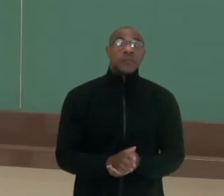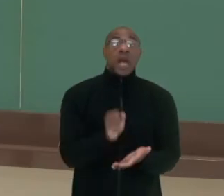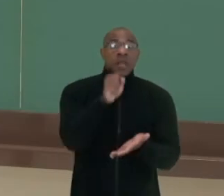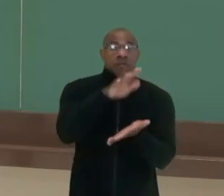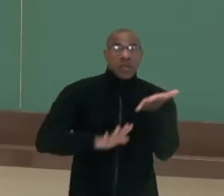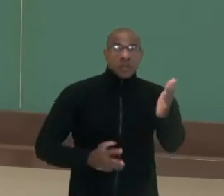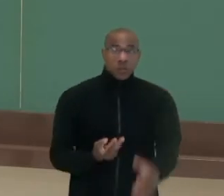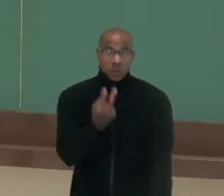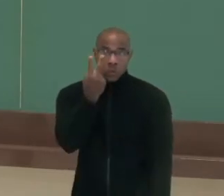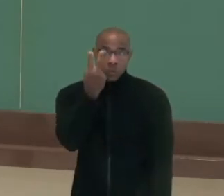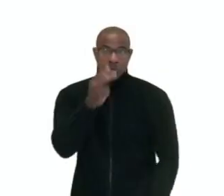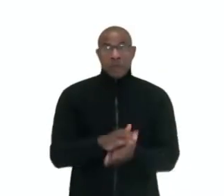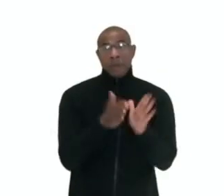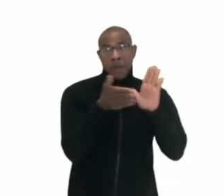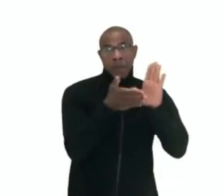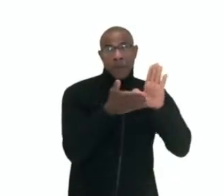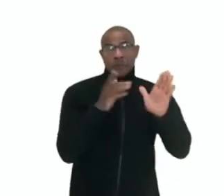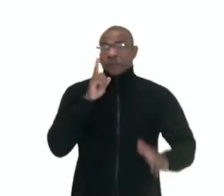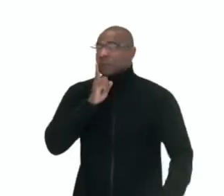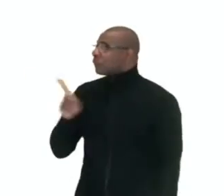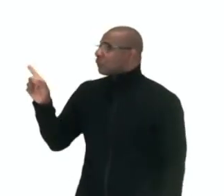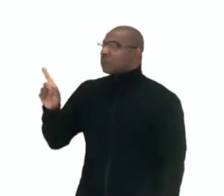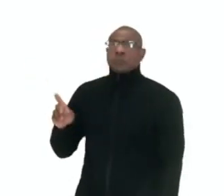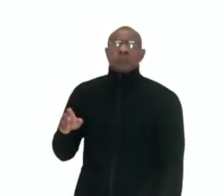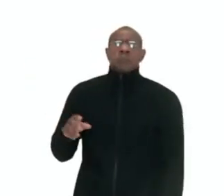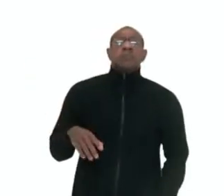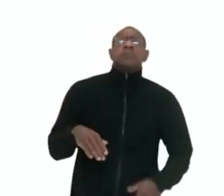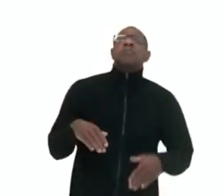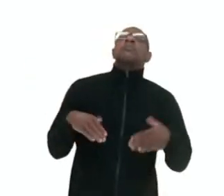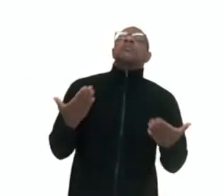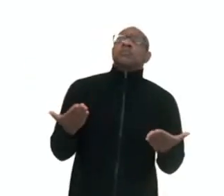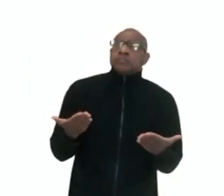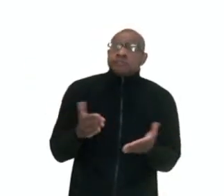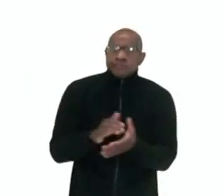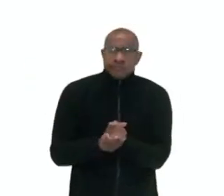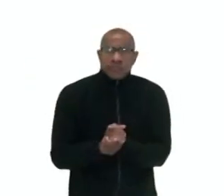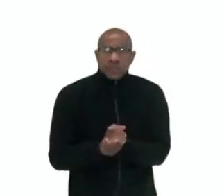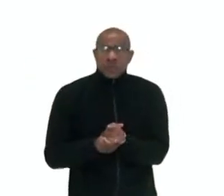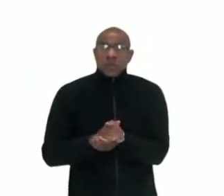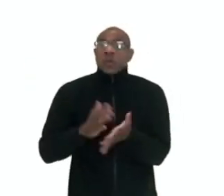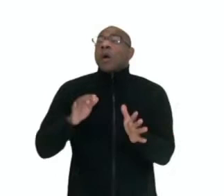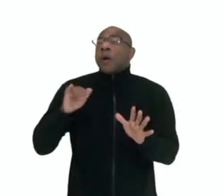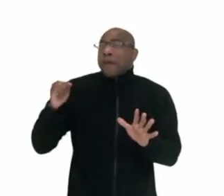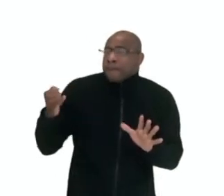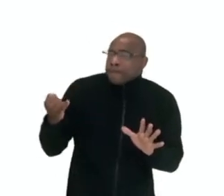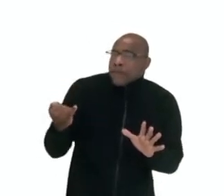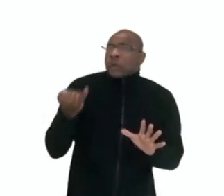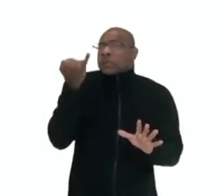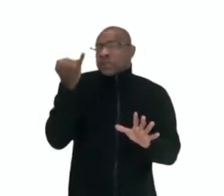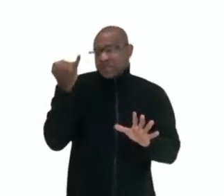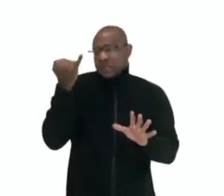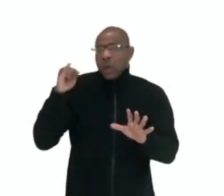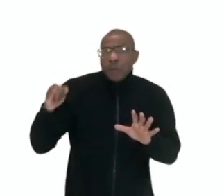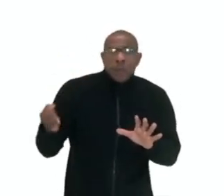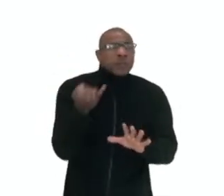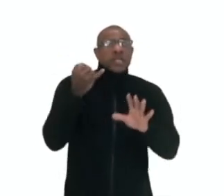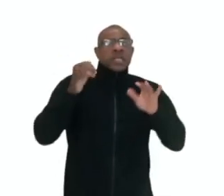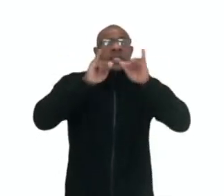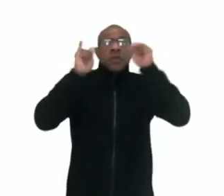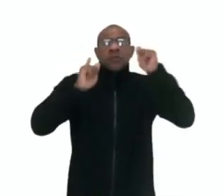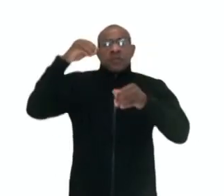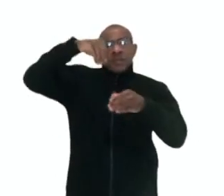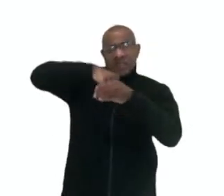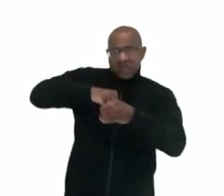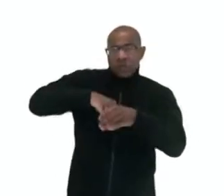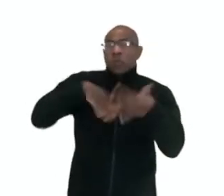atividade 2 tem a seguinte proposta. Qual é a finalidade predominante na notícia? Explique o seu objetivo.